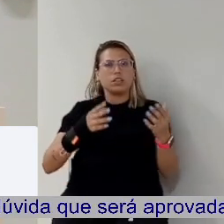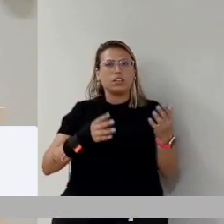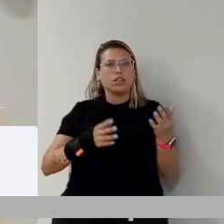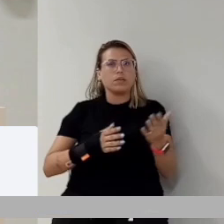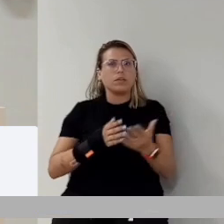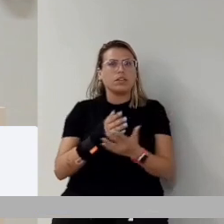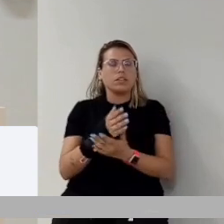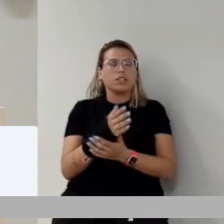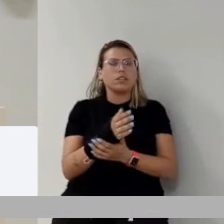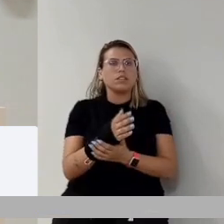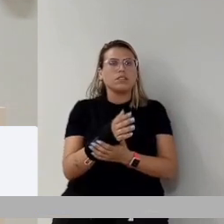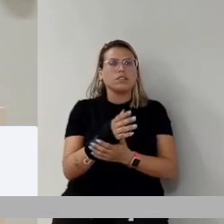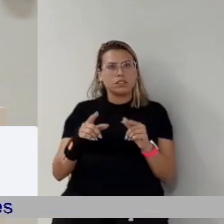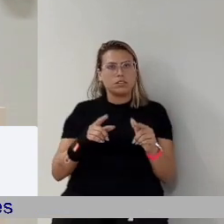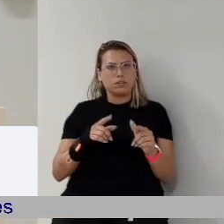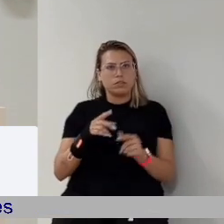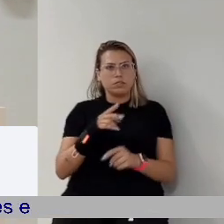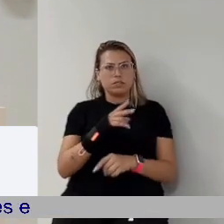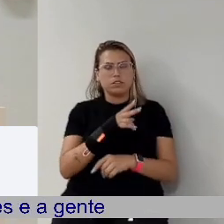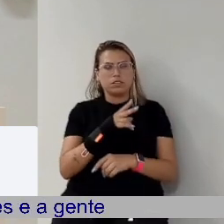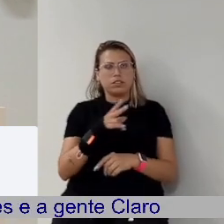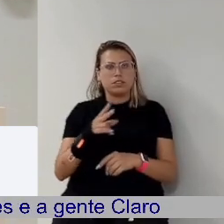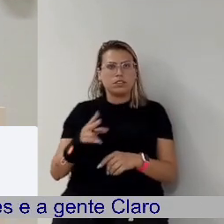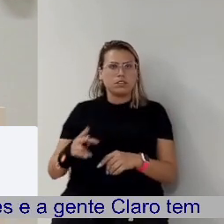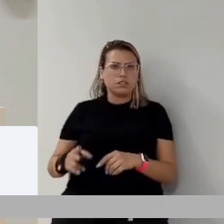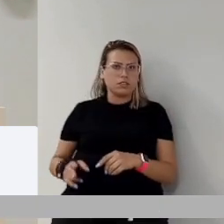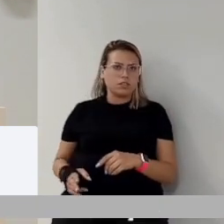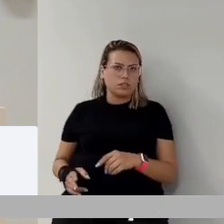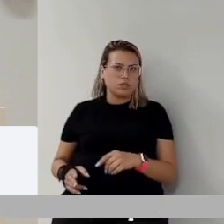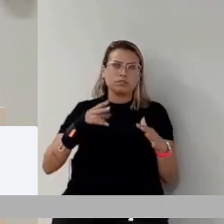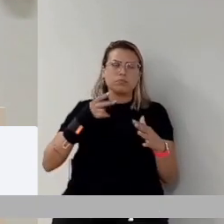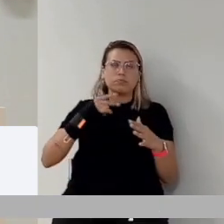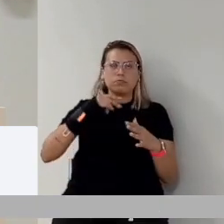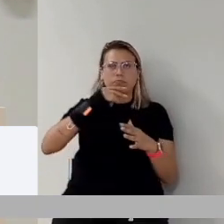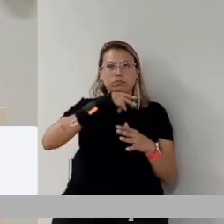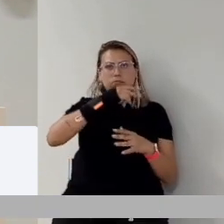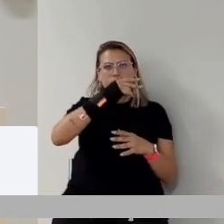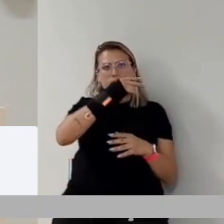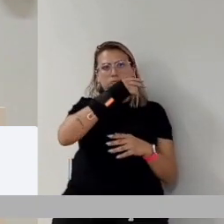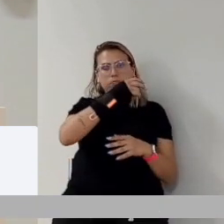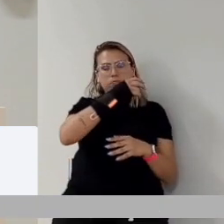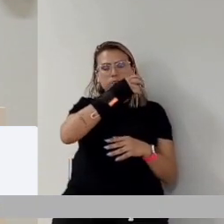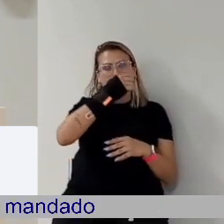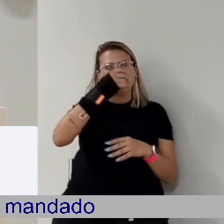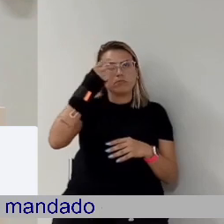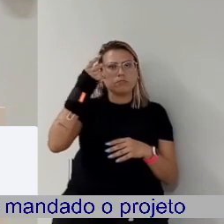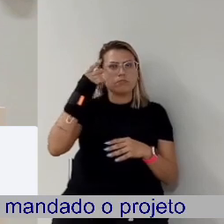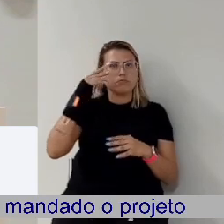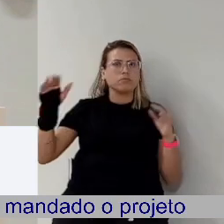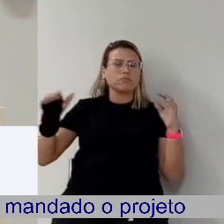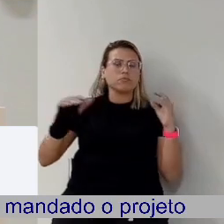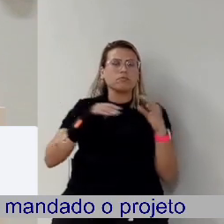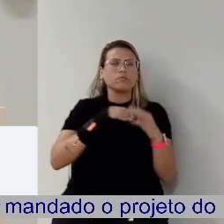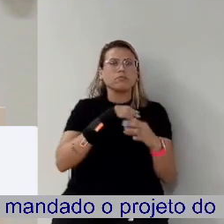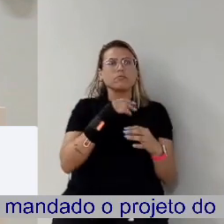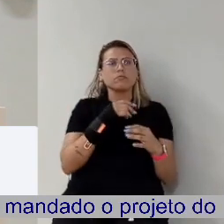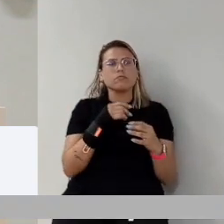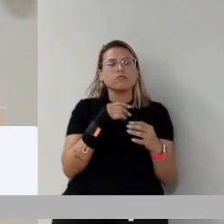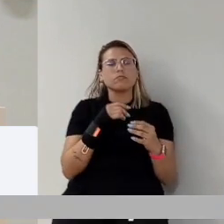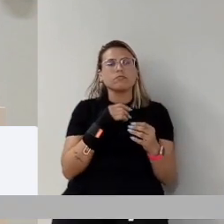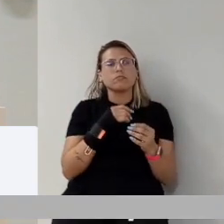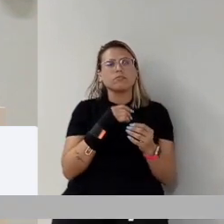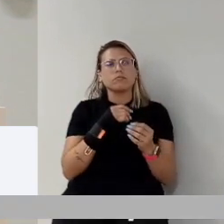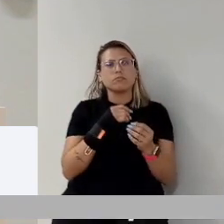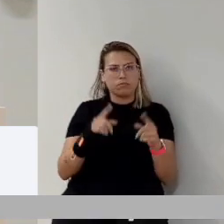os noves colegas vereadores e a gente Claro tem que parabenizar a gestão né por ter mandado o projeto do reajuste dos das